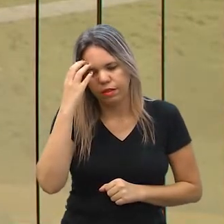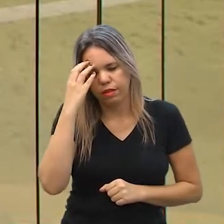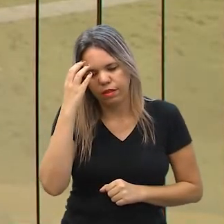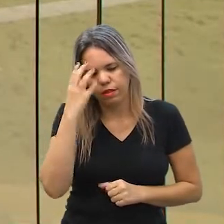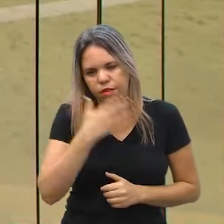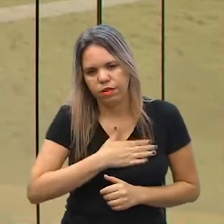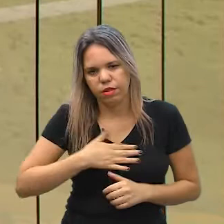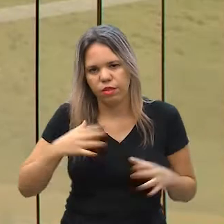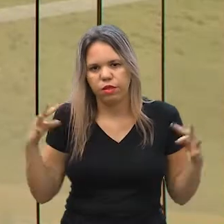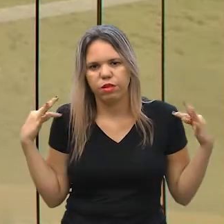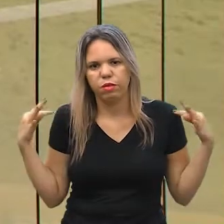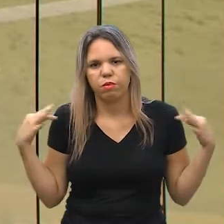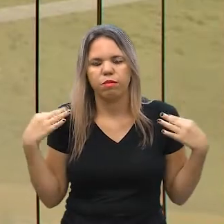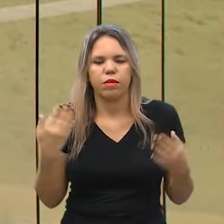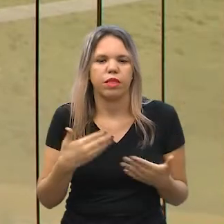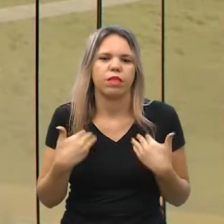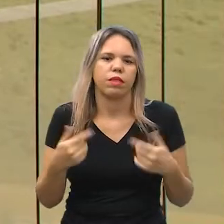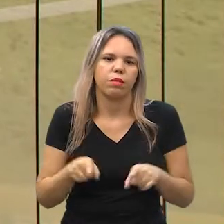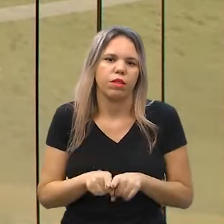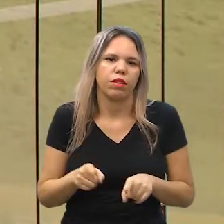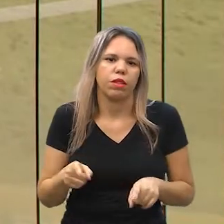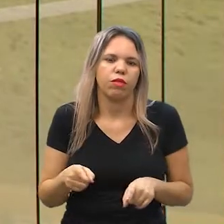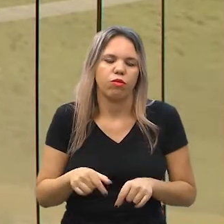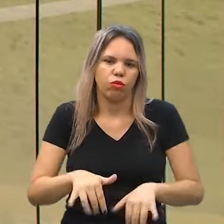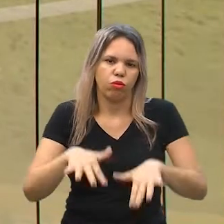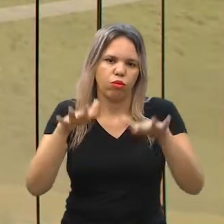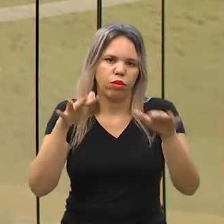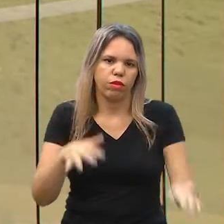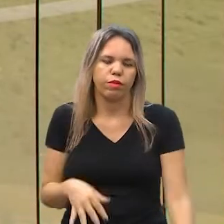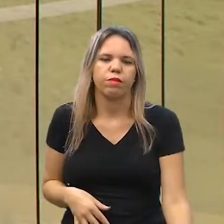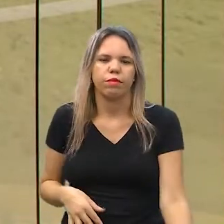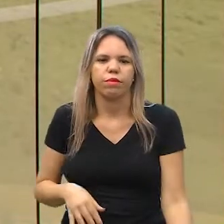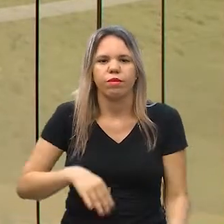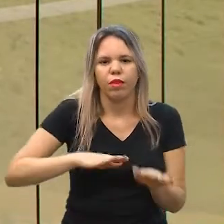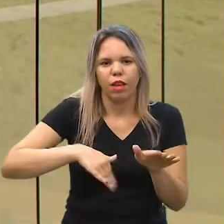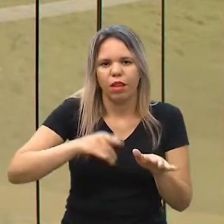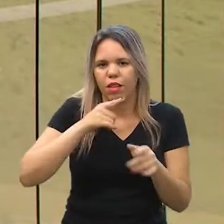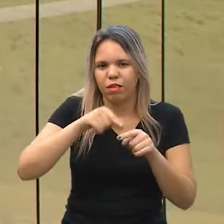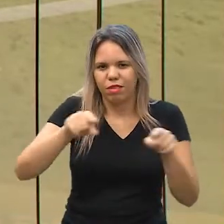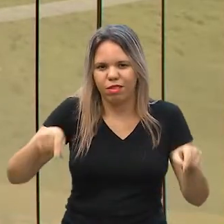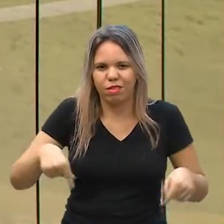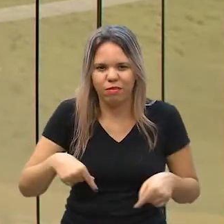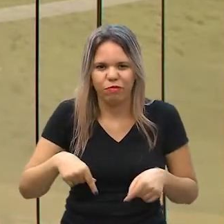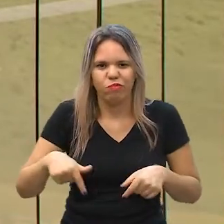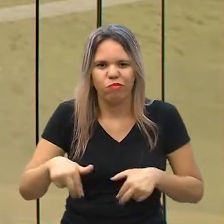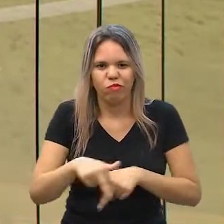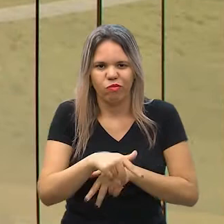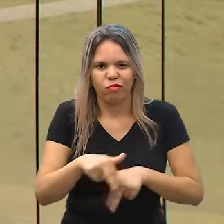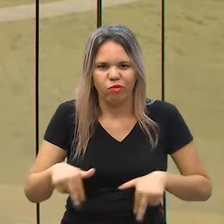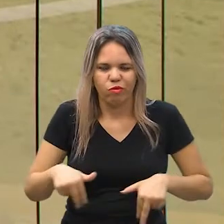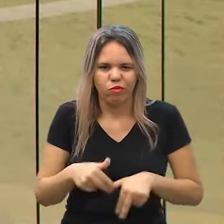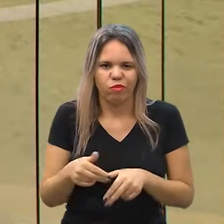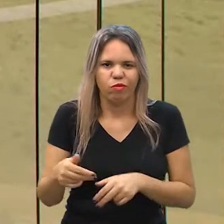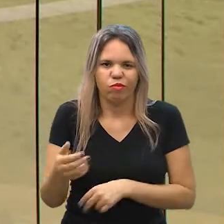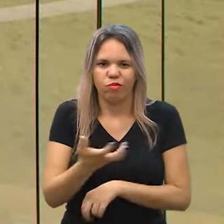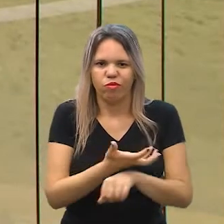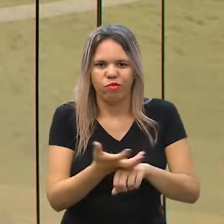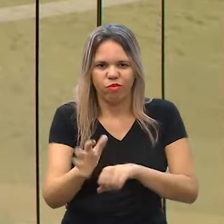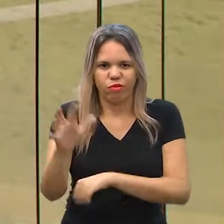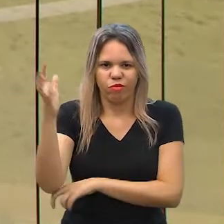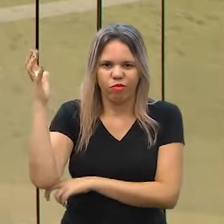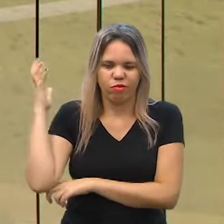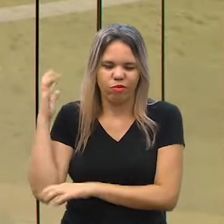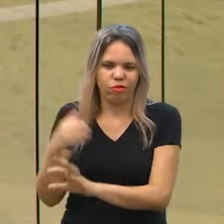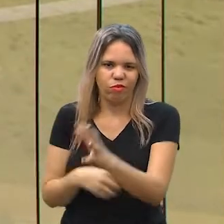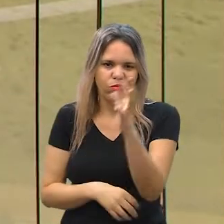praia é a Lagoa do Taquaral. Próximo da Lagoa do Taquaral, onde eu fui criado, nadando nas lagoas e andando entre as matas,